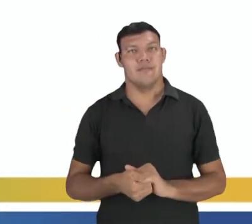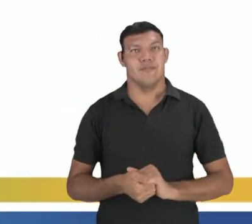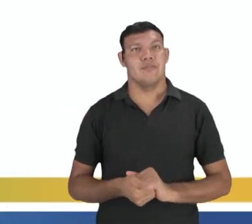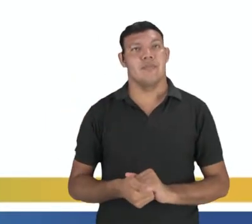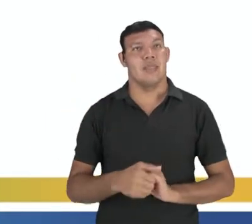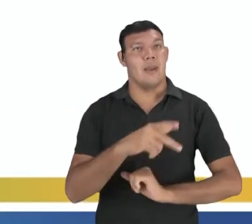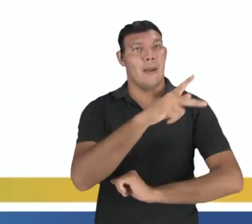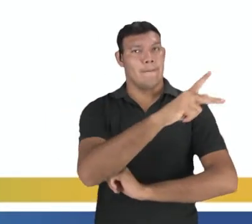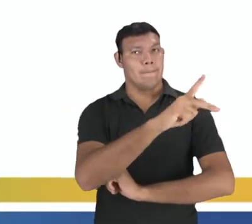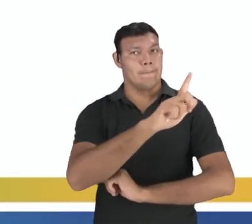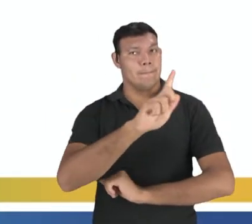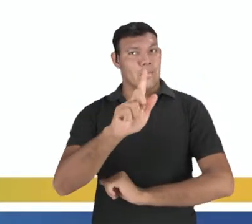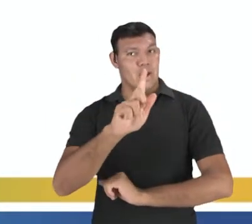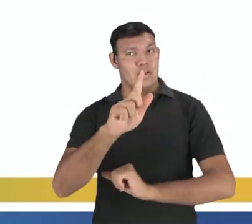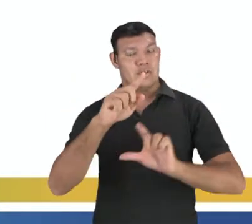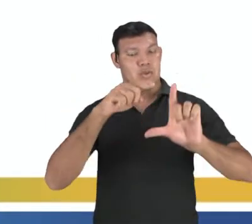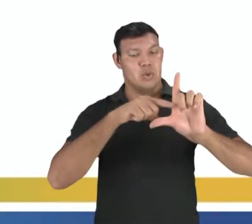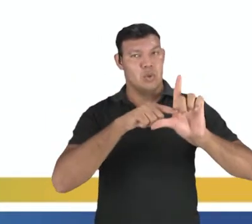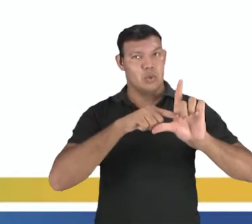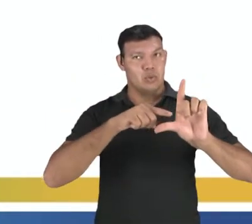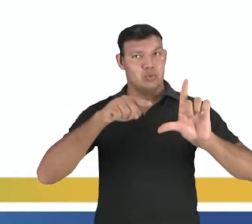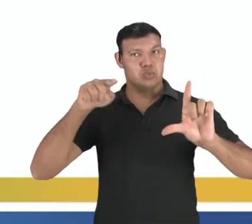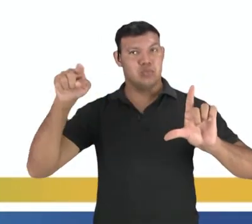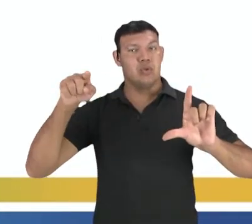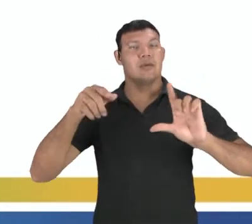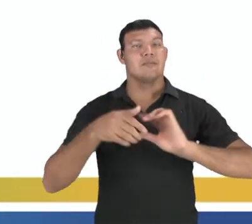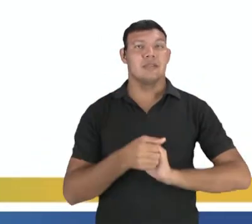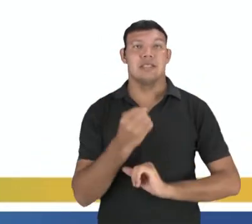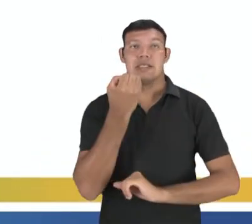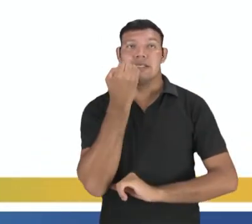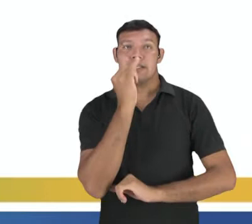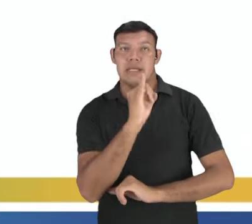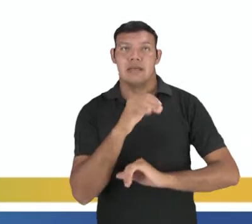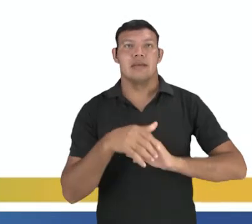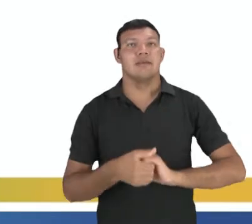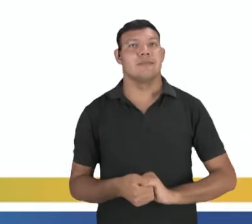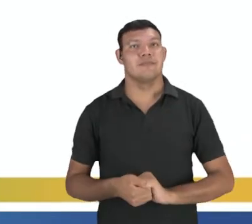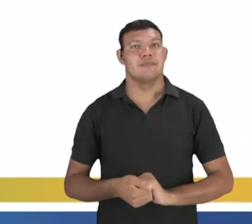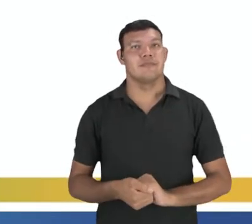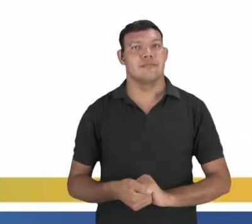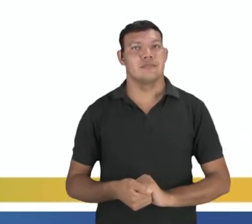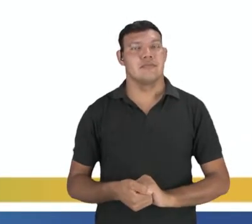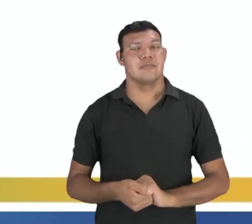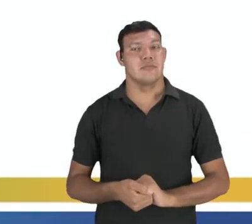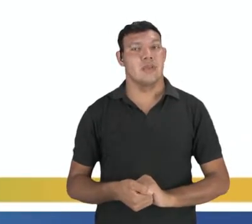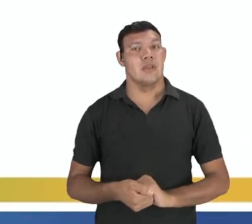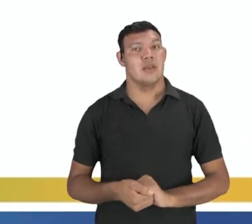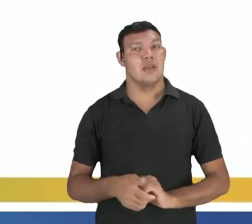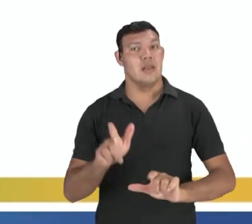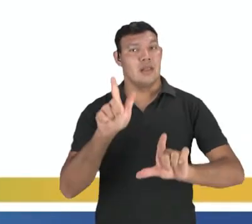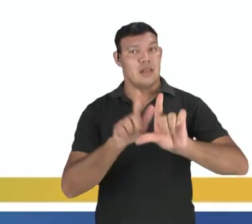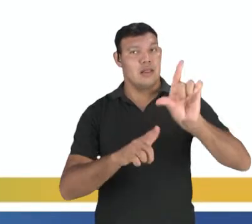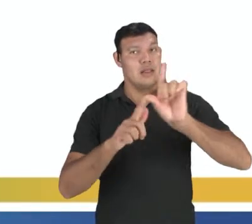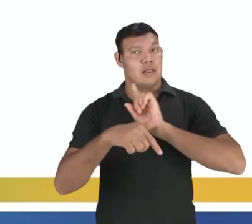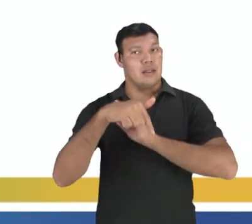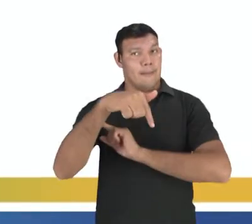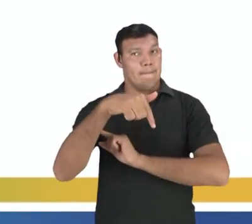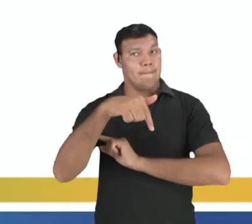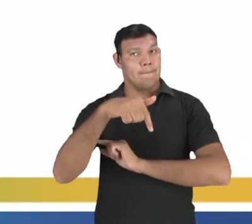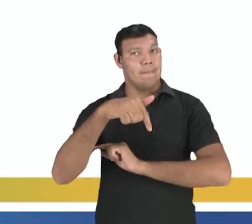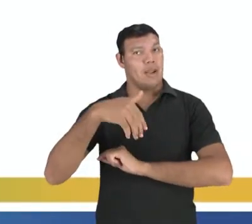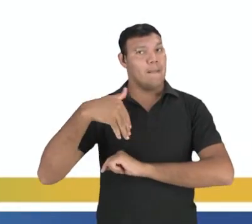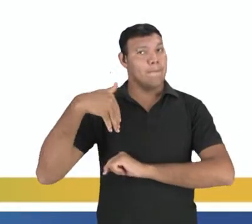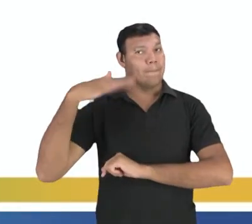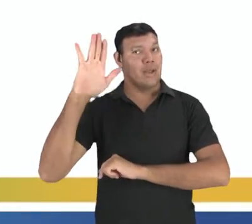Uma PG é crescente se e somente se a razão for maior